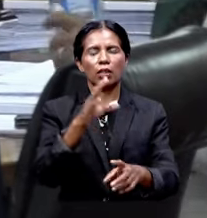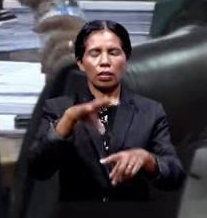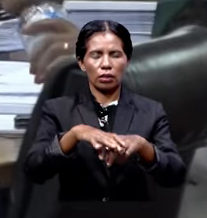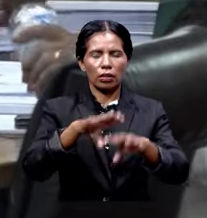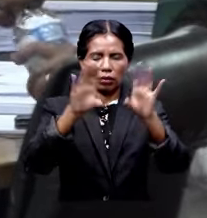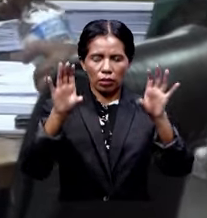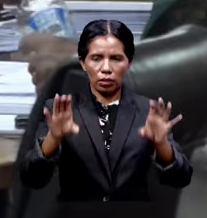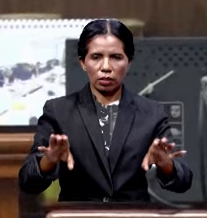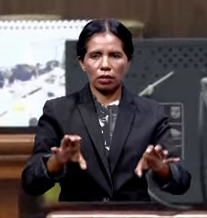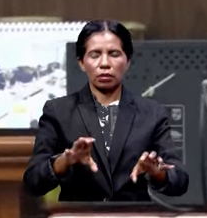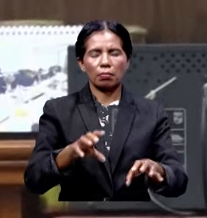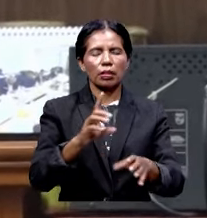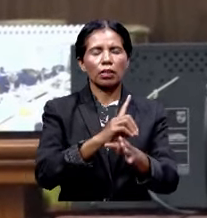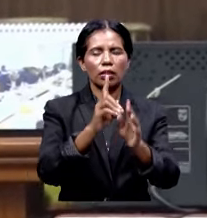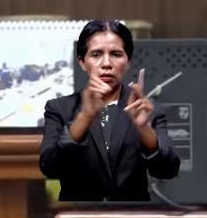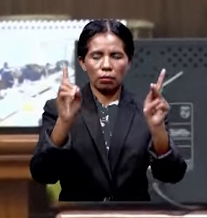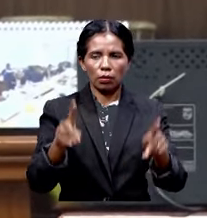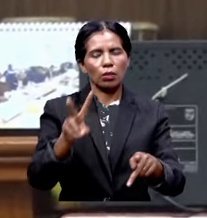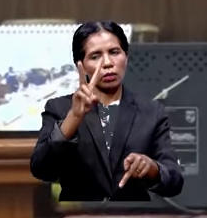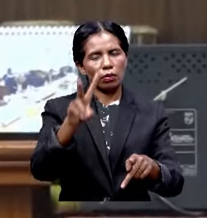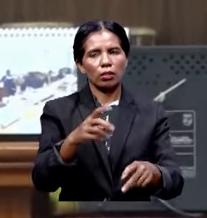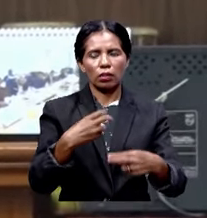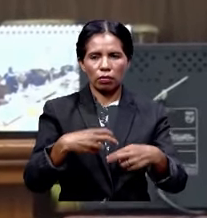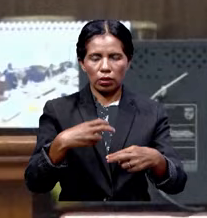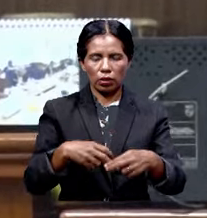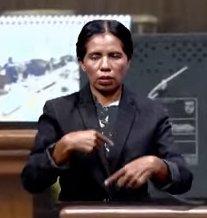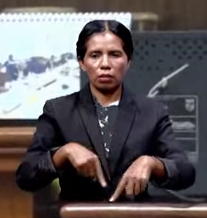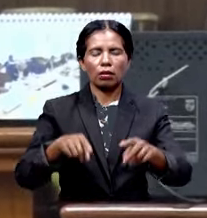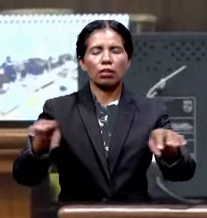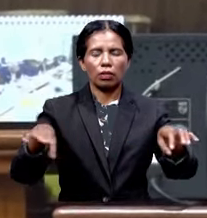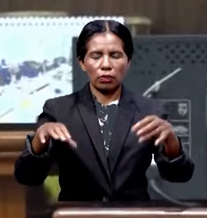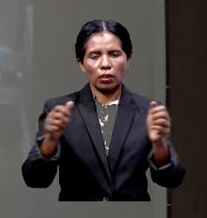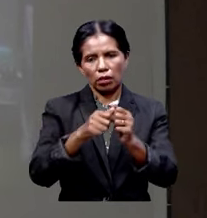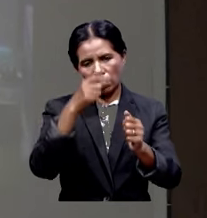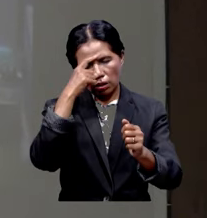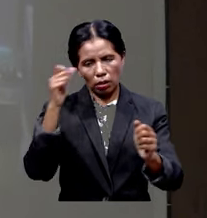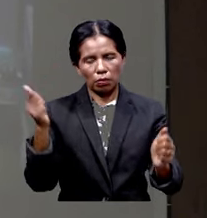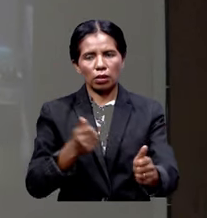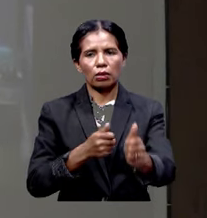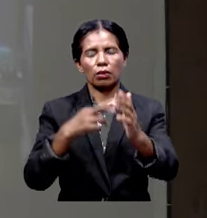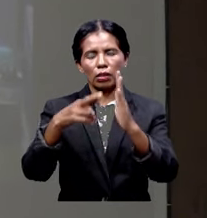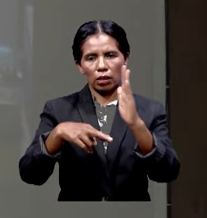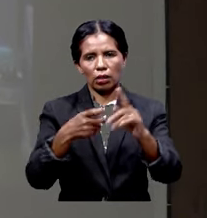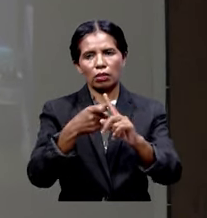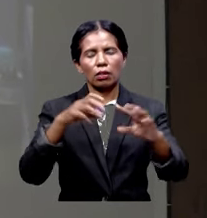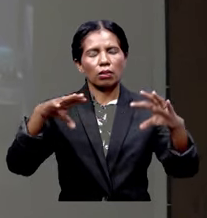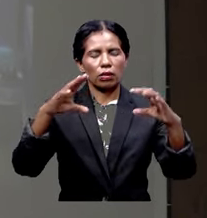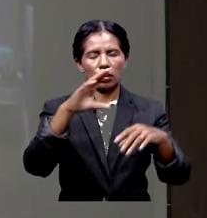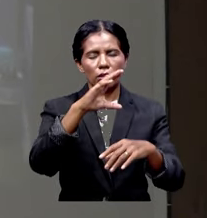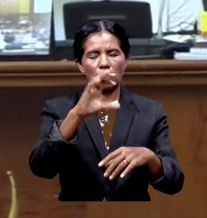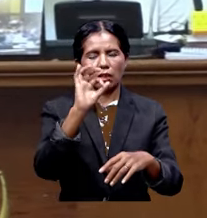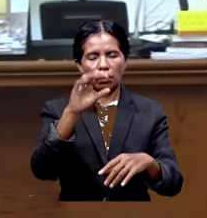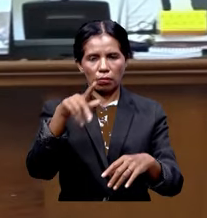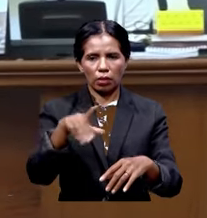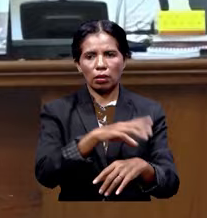certificado Diploma 2. Mebe finalista será nem difícil a tu concorrer e a vaga ruma, tamba lá prensa e critério, russi comissão função pública.